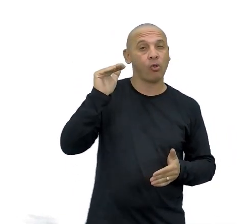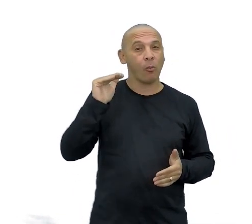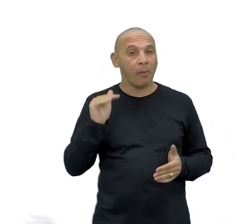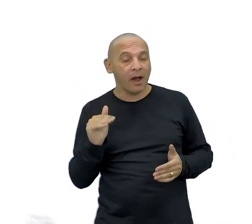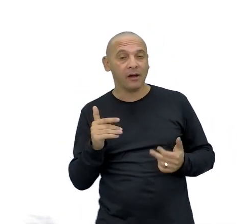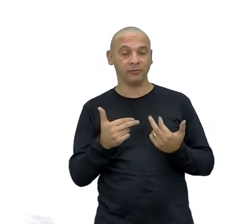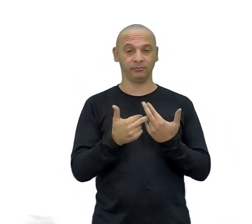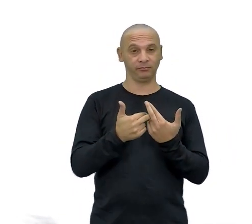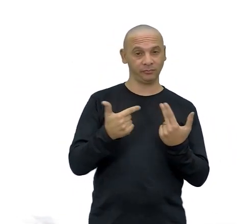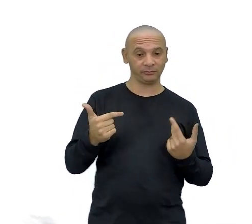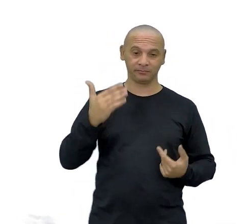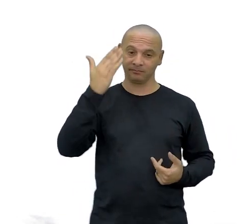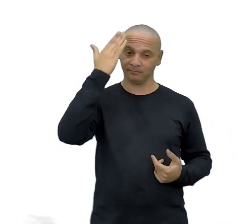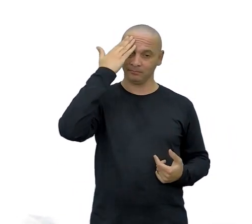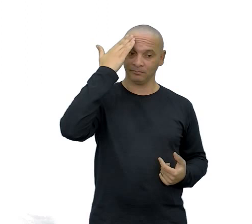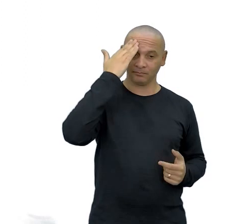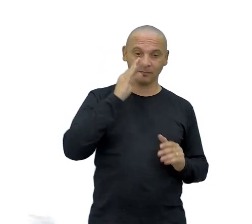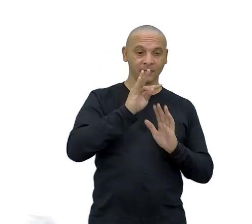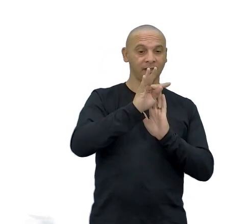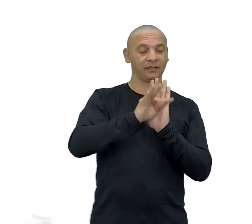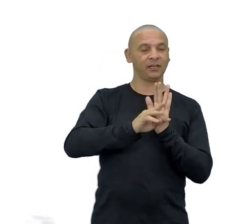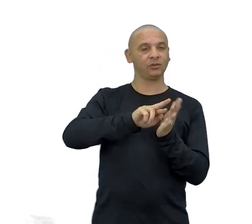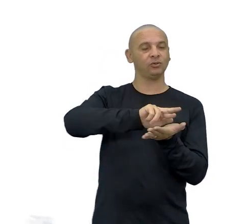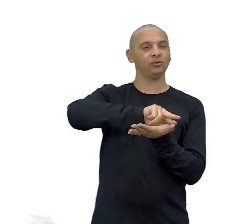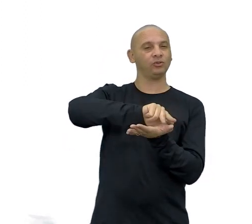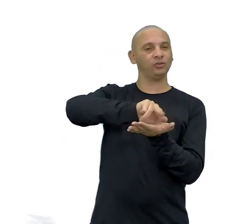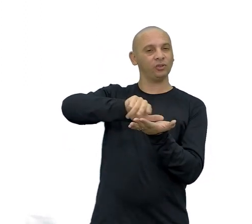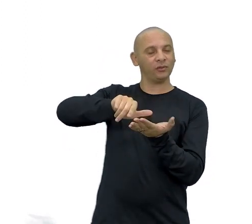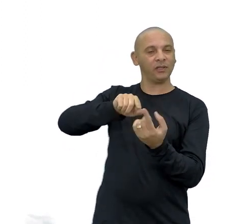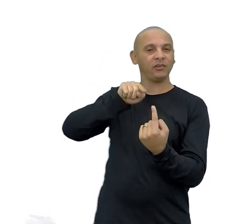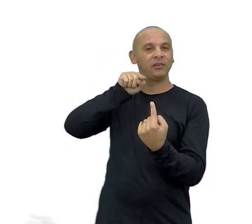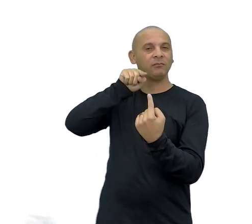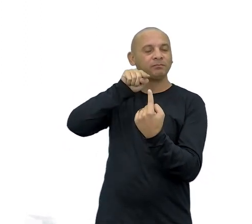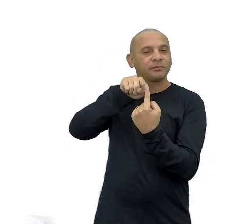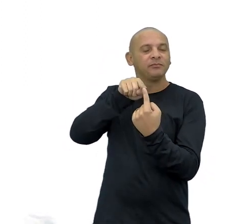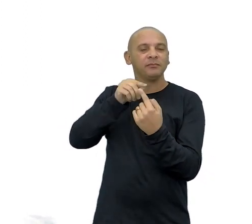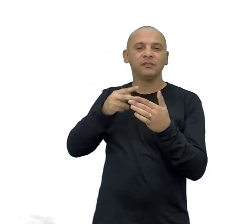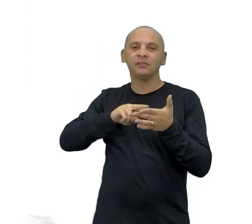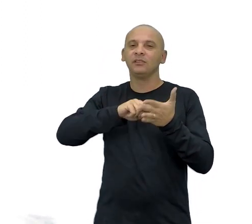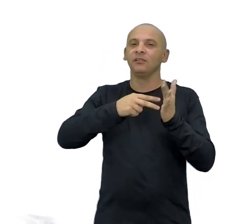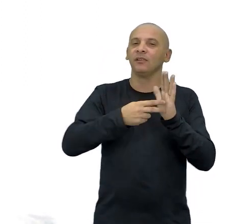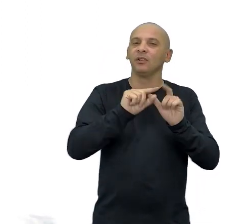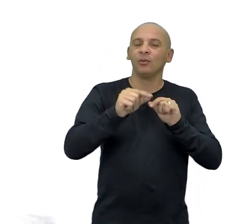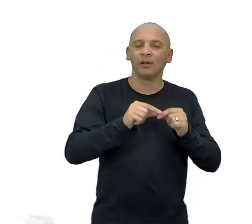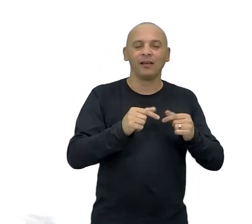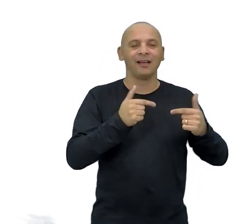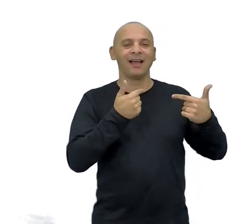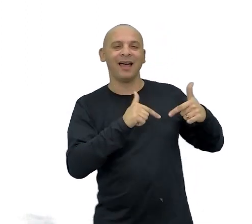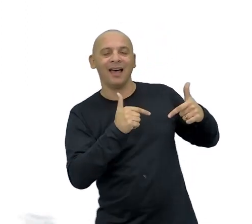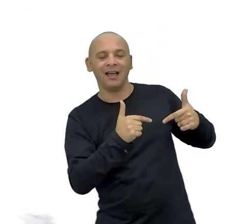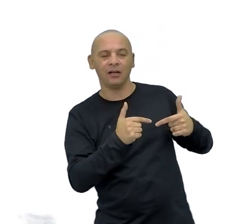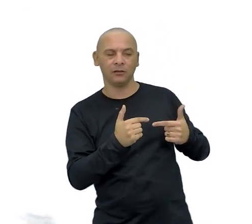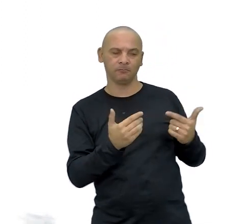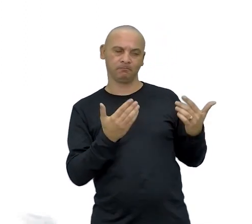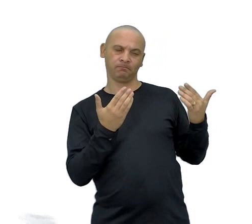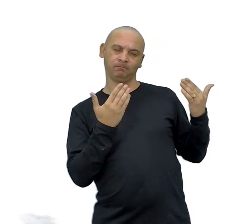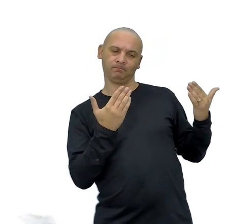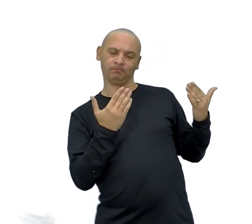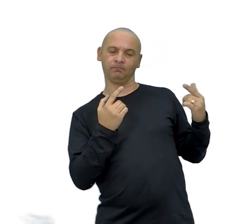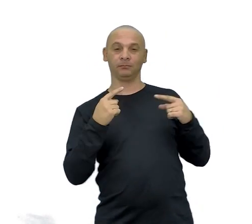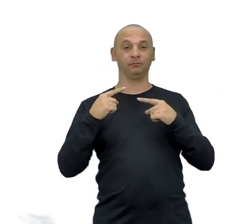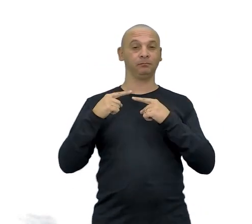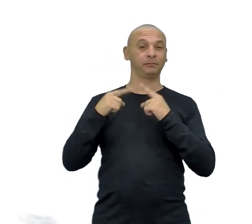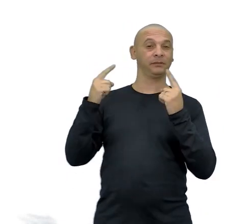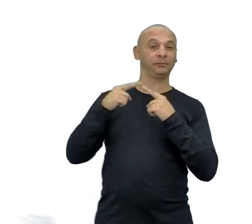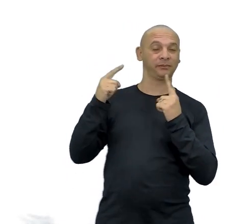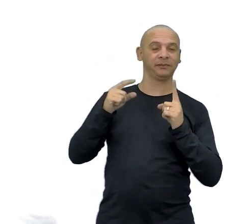identificar e compreender em textos multissemióticos efeitos de sentido, humor, ironia, crítica, produzidos